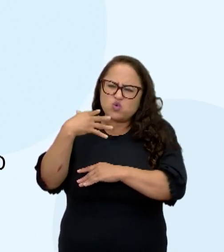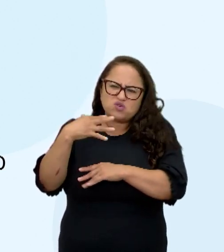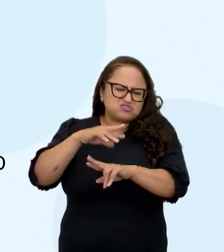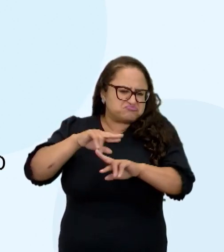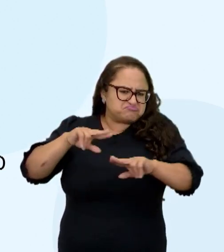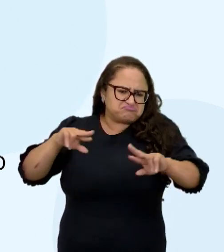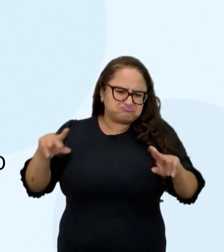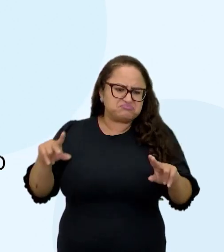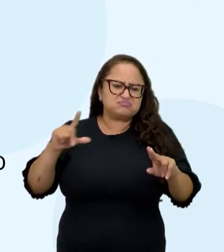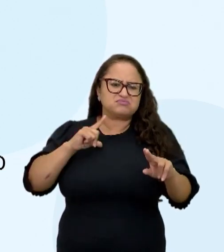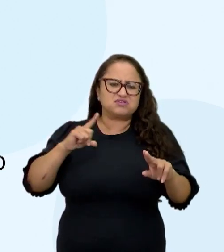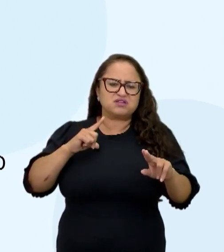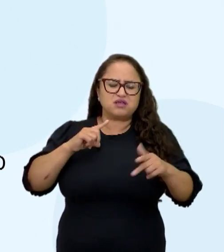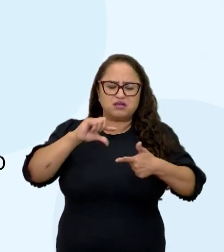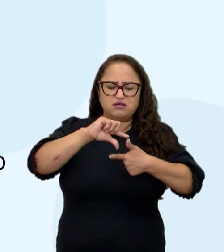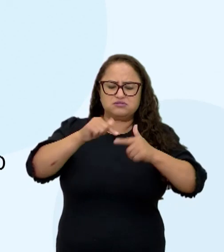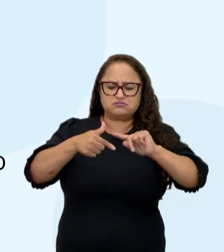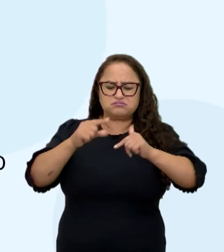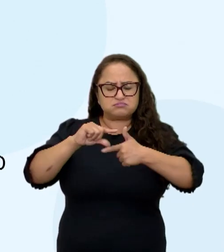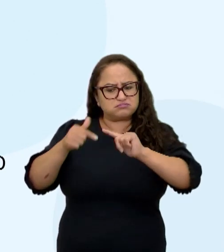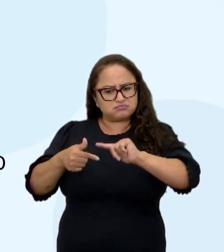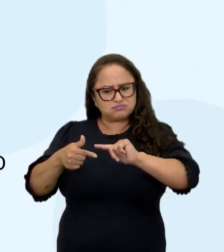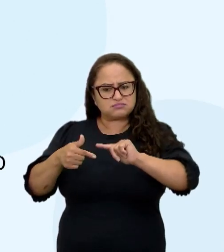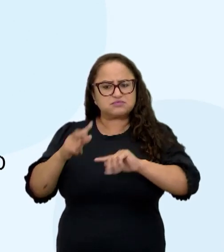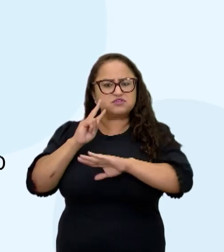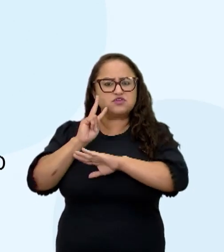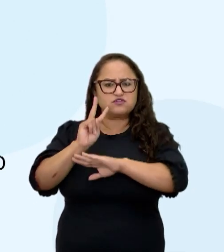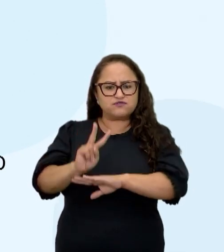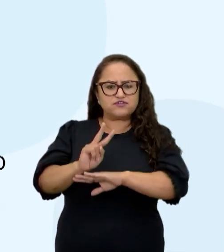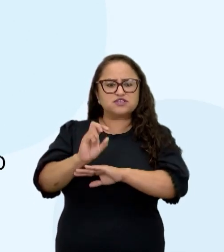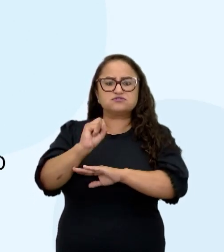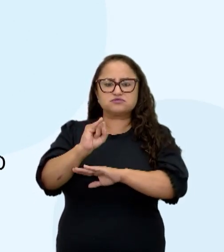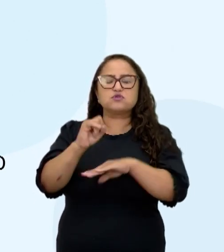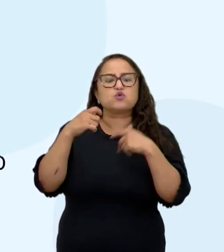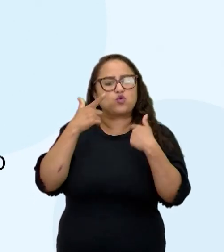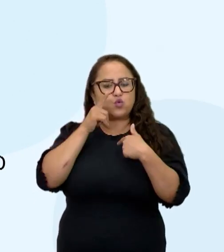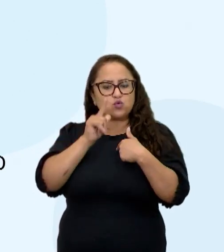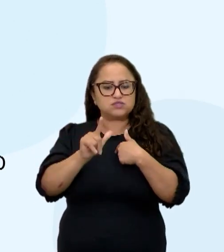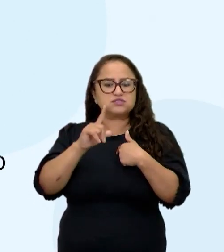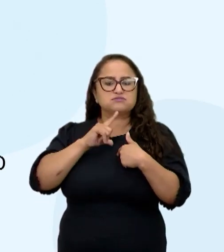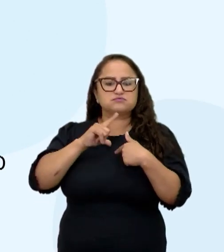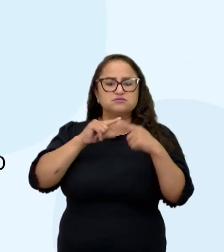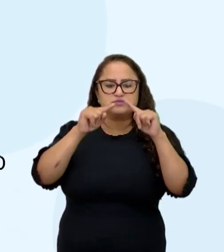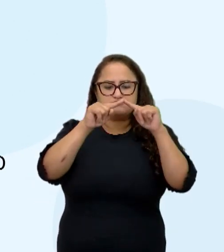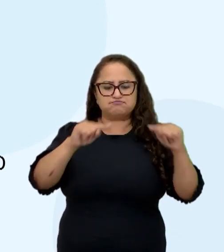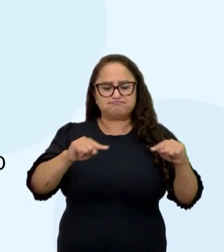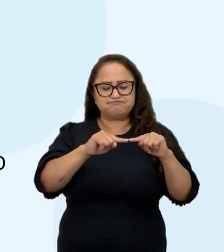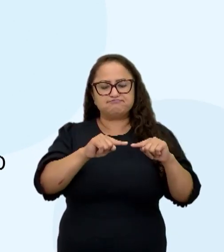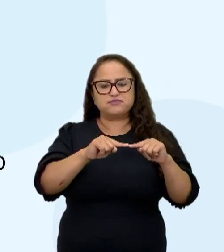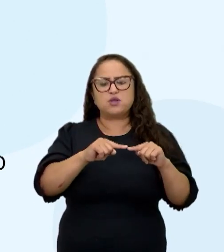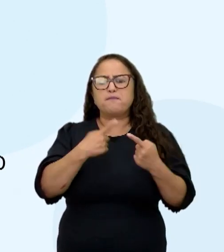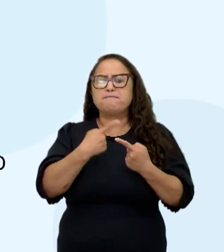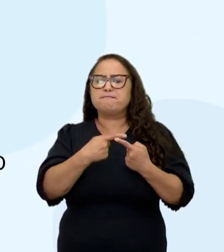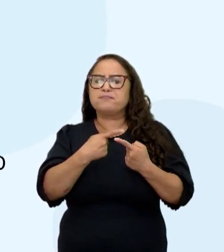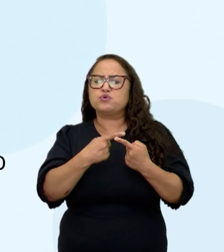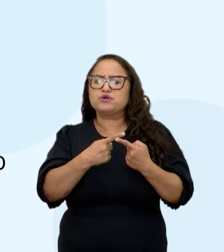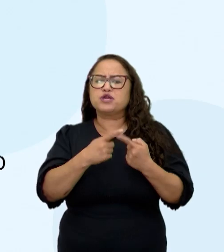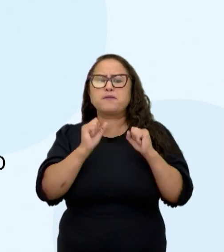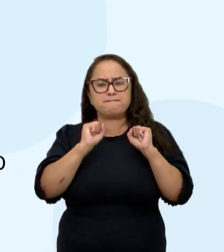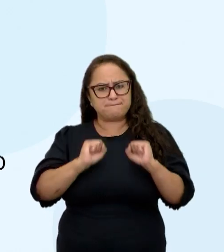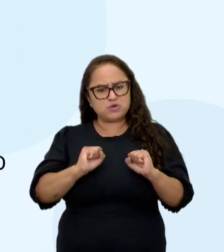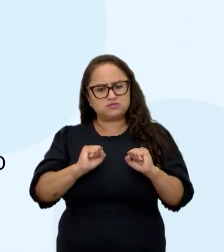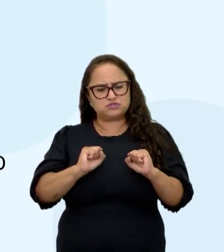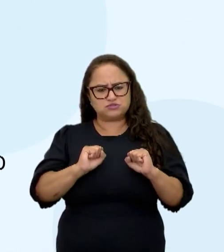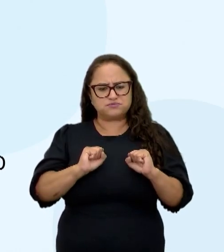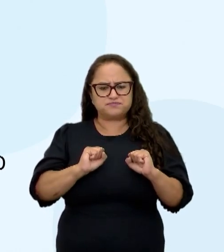quadrados encaixados. O que eu quero saber de você? Eu estou vendo que dá para pavimentar o plano com quadrados. Mas por que é possível fazer